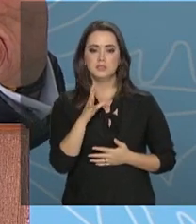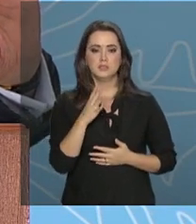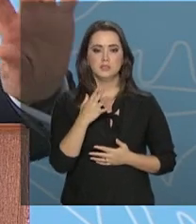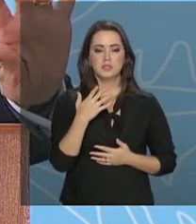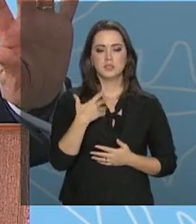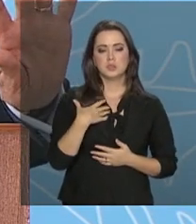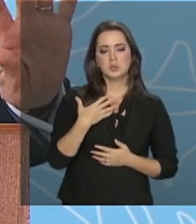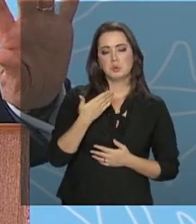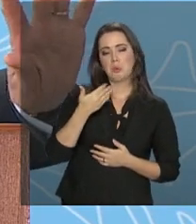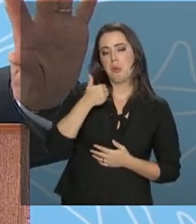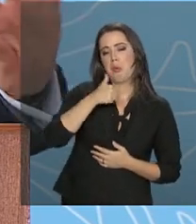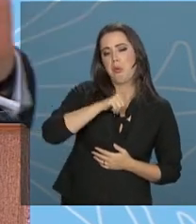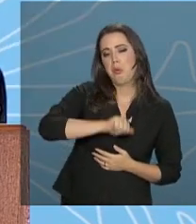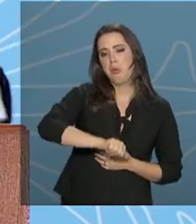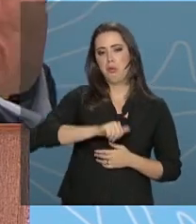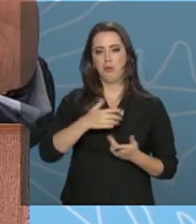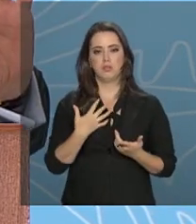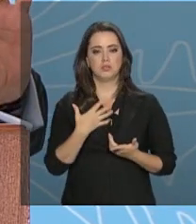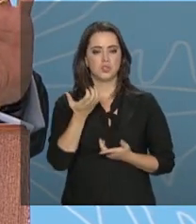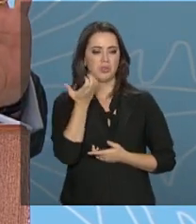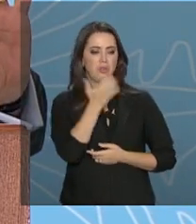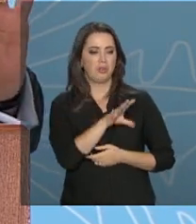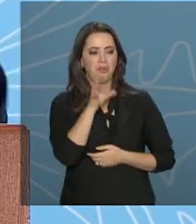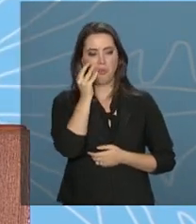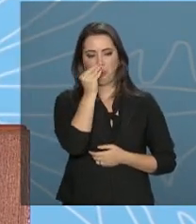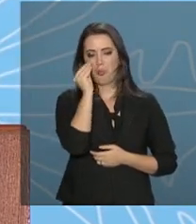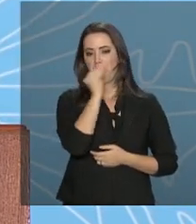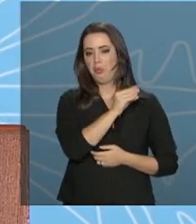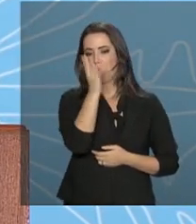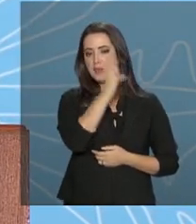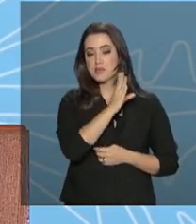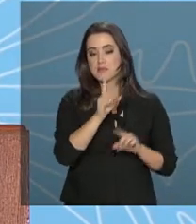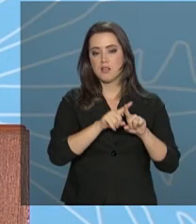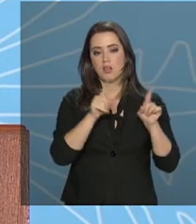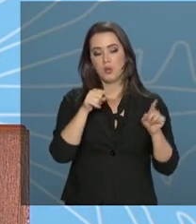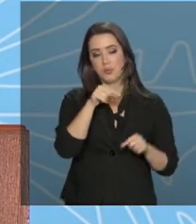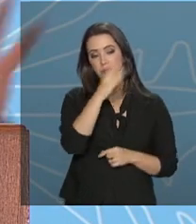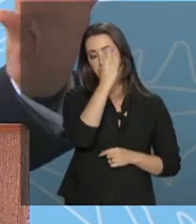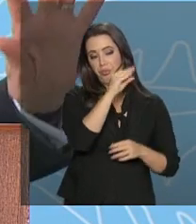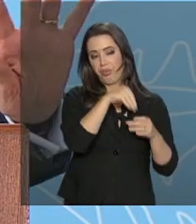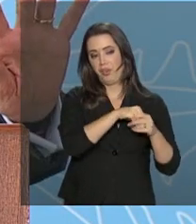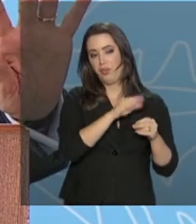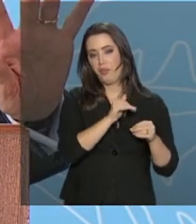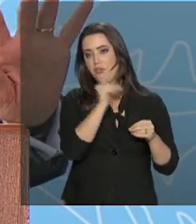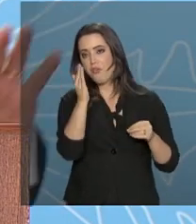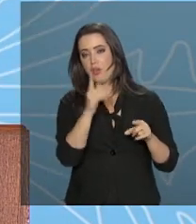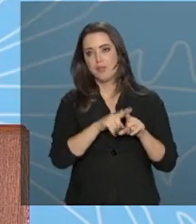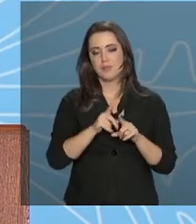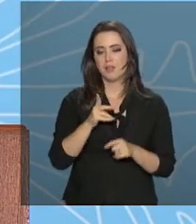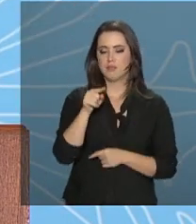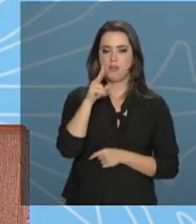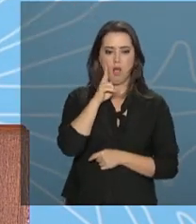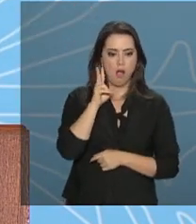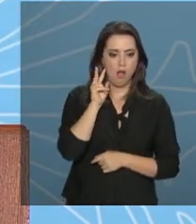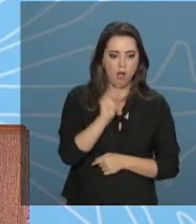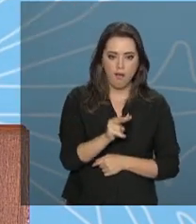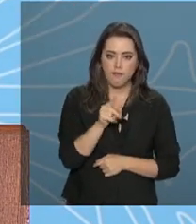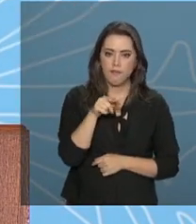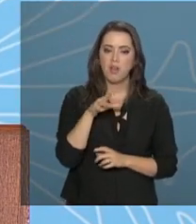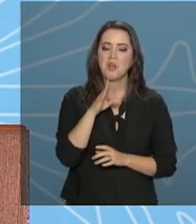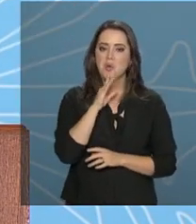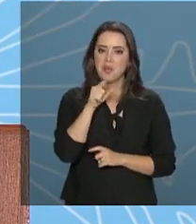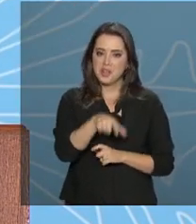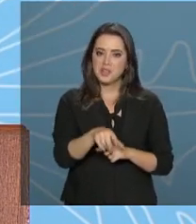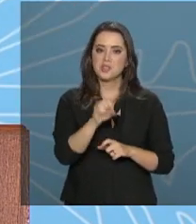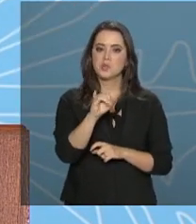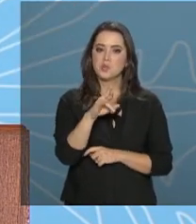do pessimismo, de desprestigiar o país interna e externamente, quando você vai lá, você diz o Brasil está ao